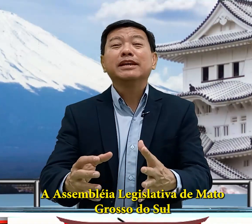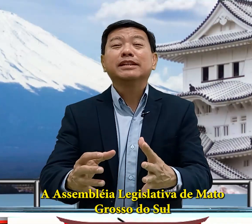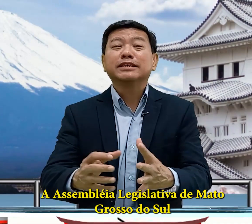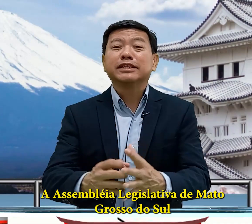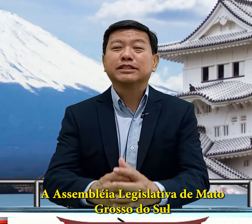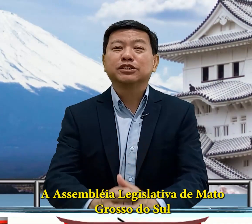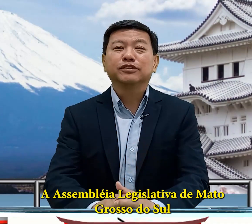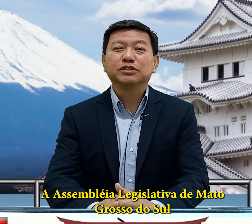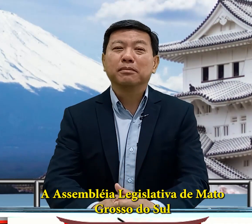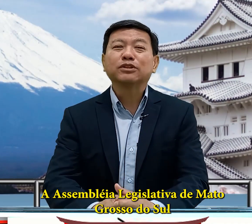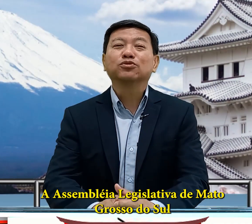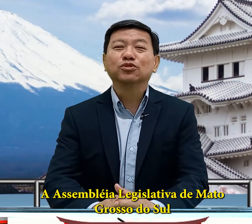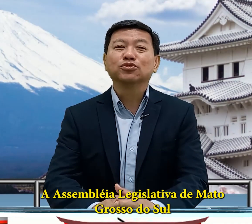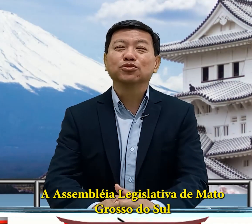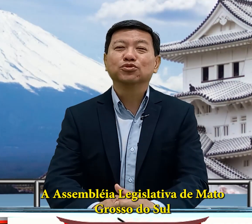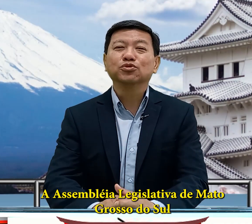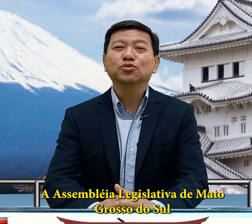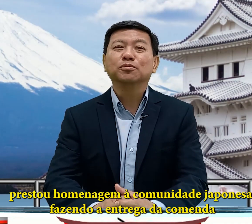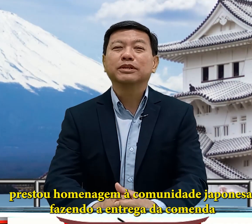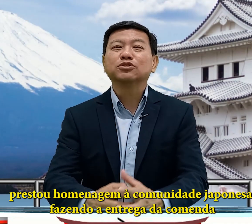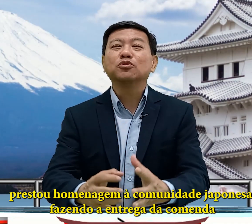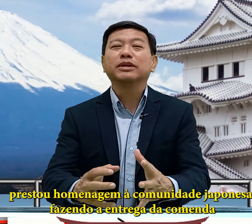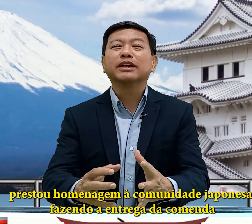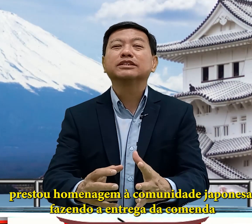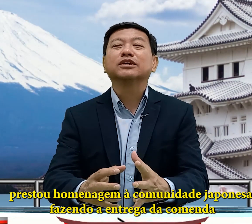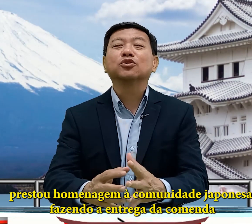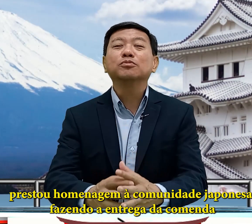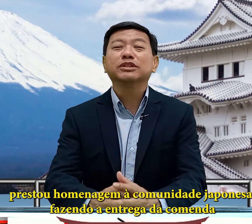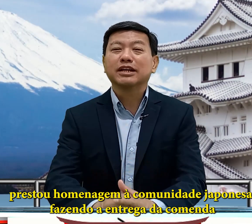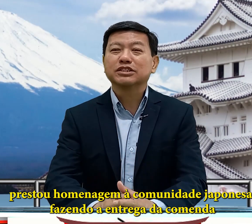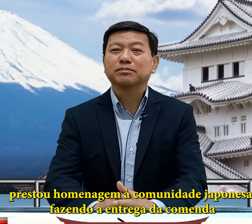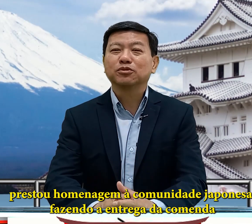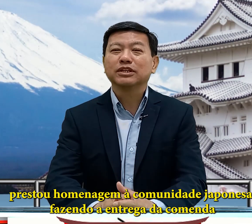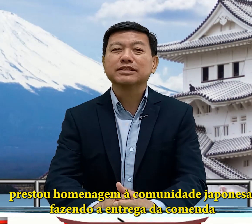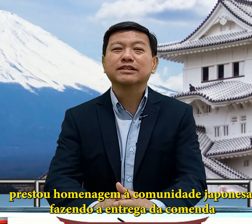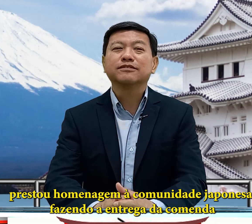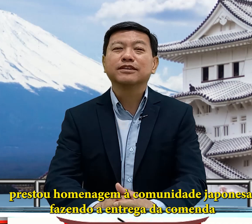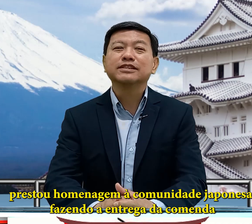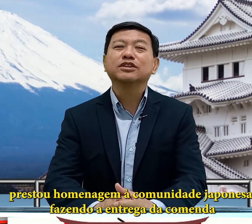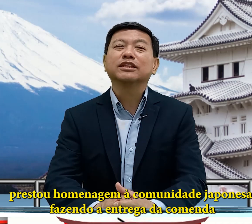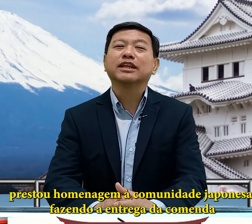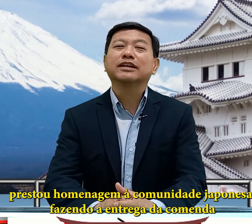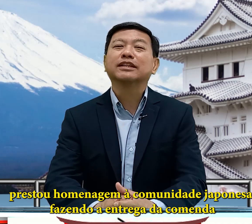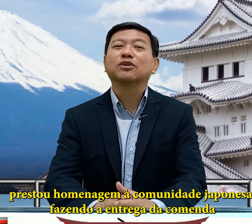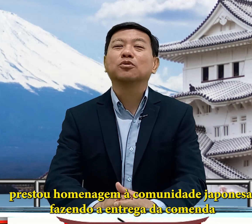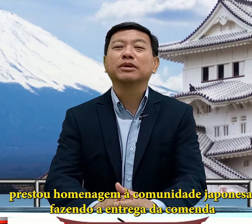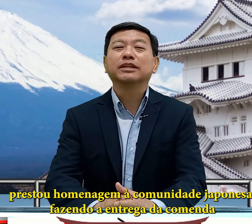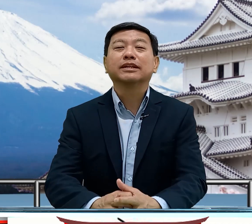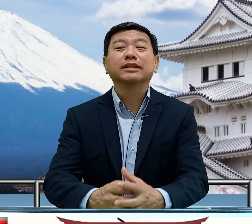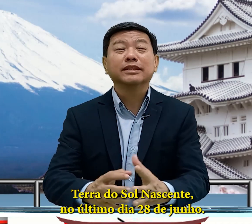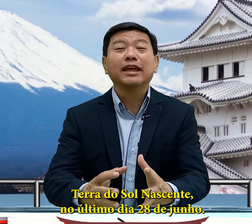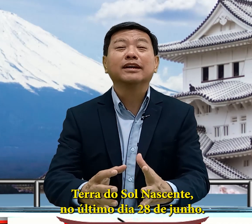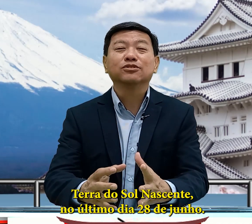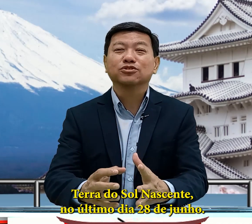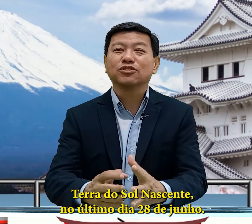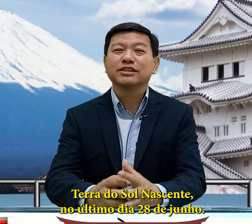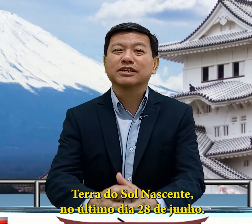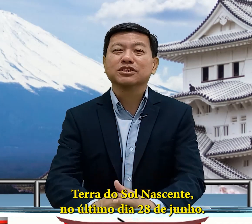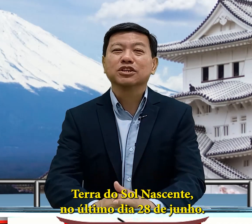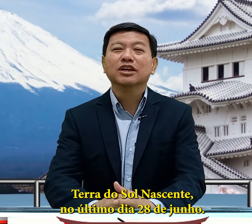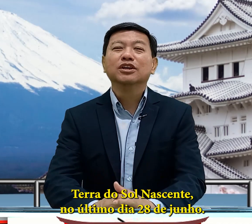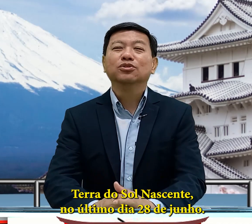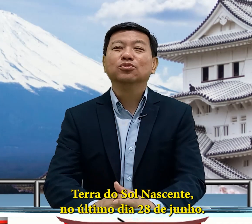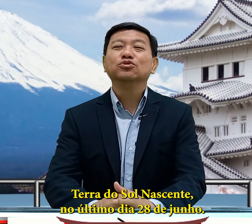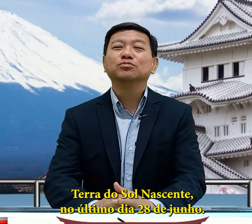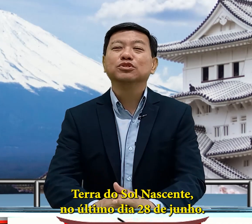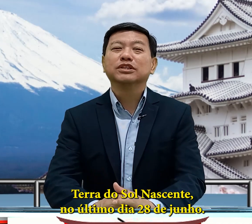Assembleia Legislativa de Mato Grosso do Sul prestou homenagem à comunidade japonesa fazendo a entrega da comenda Terra do